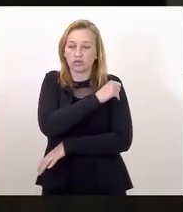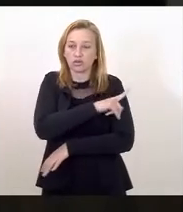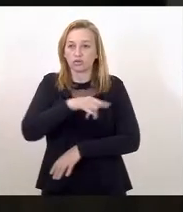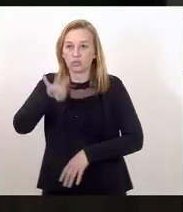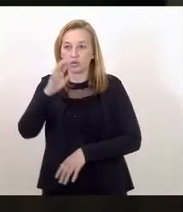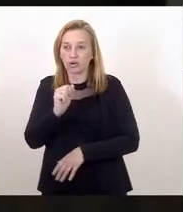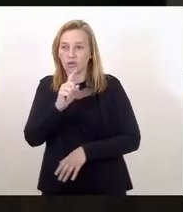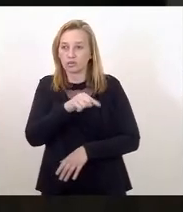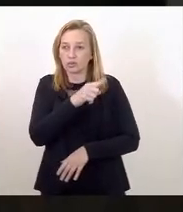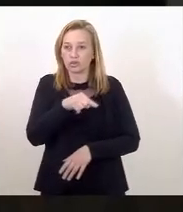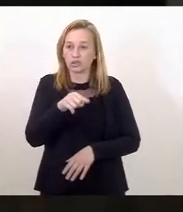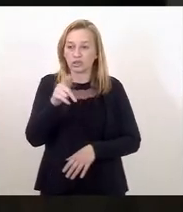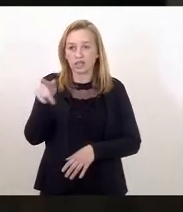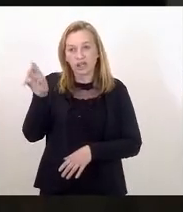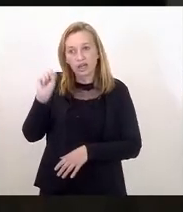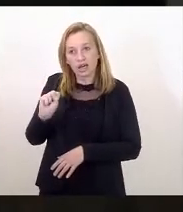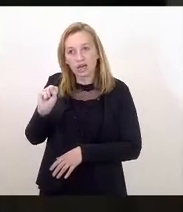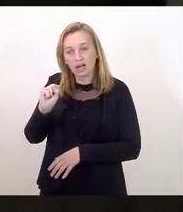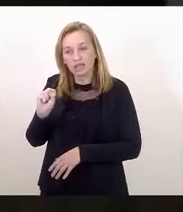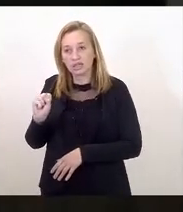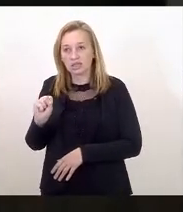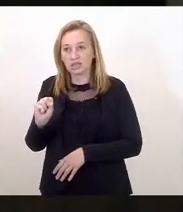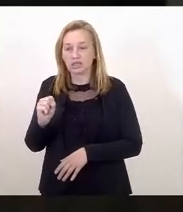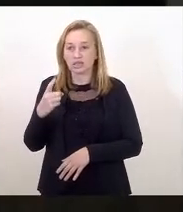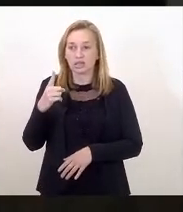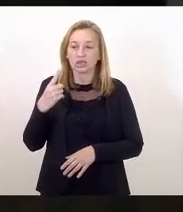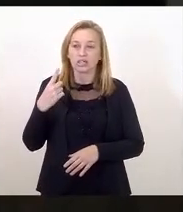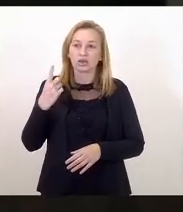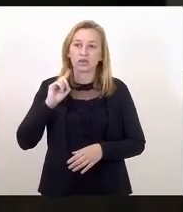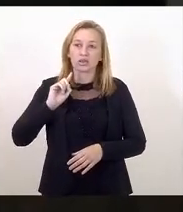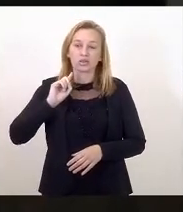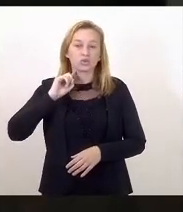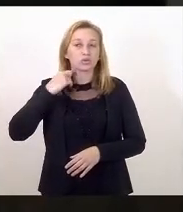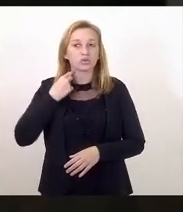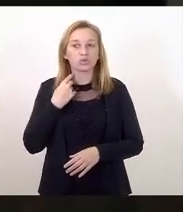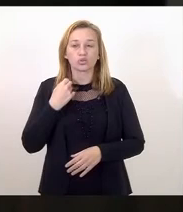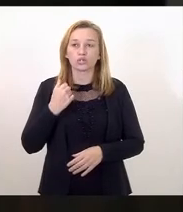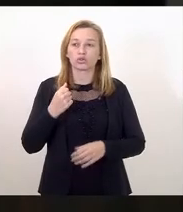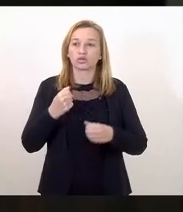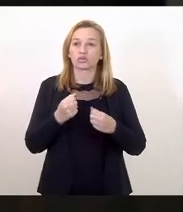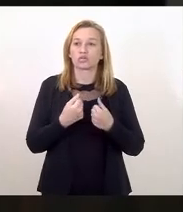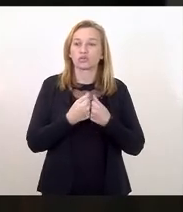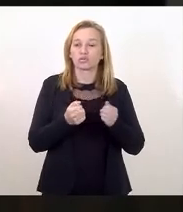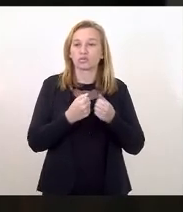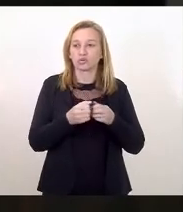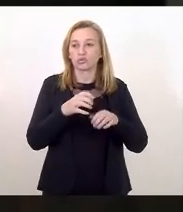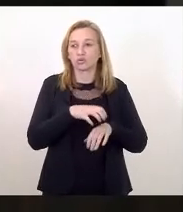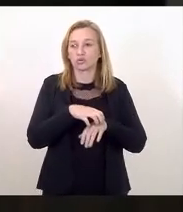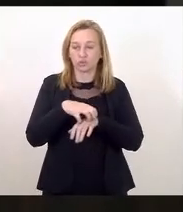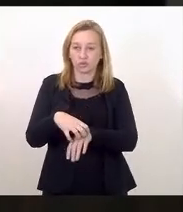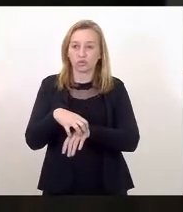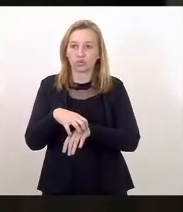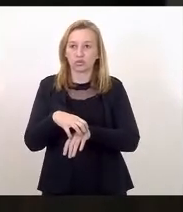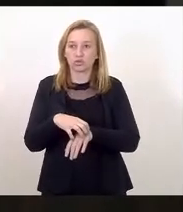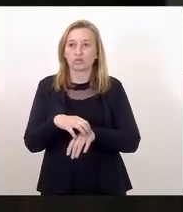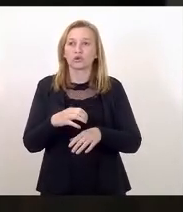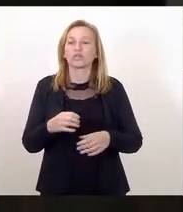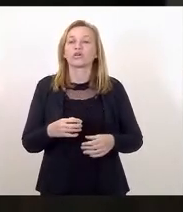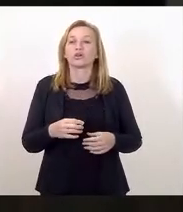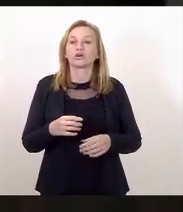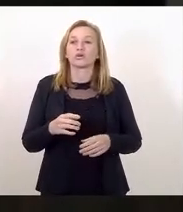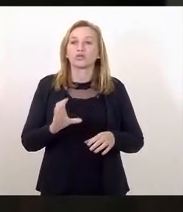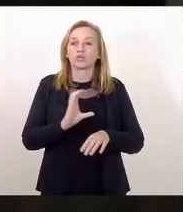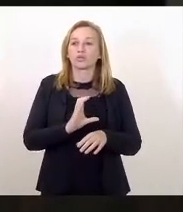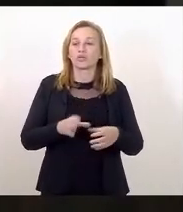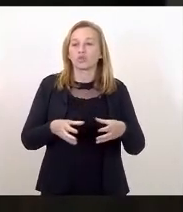eliminação de emissões de gases poluentes nos sistemas intermunicipais e municipais de transporte coletivo de passageiros. Dependendo de pareceres das Comissões de Constituição e